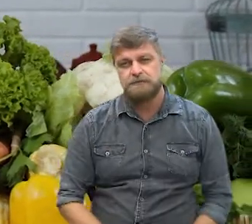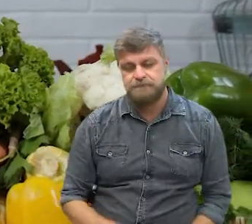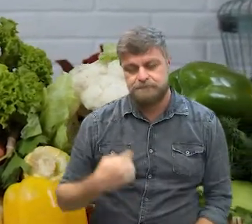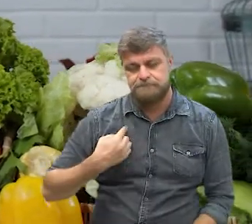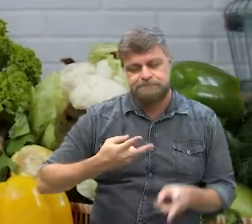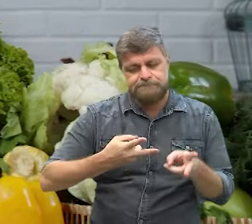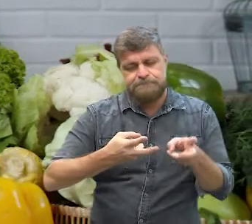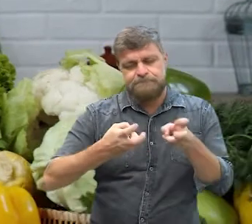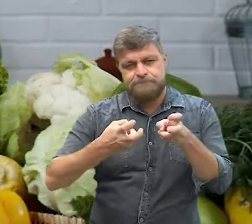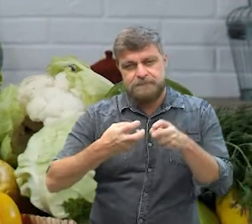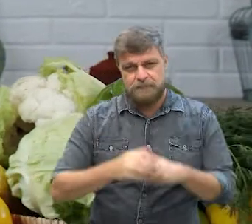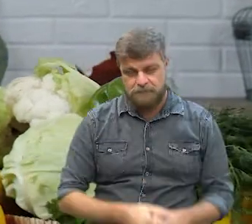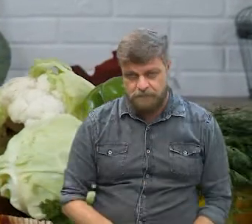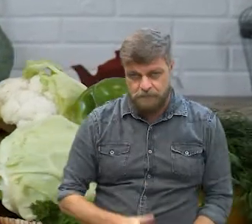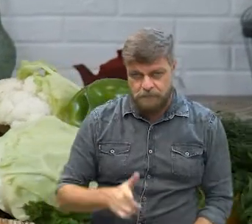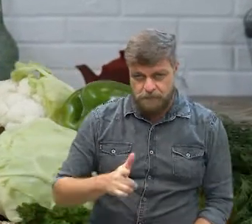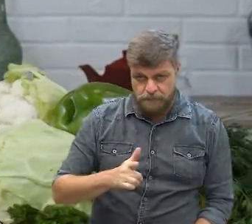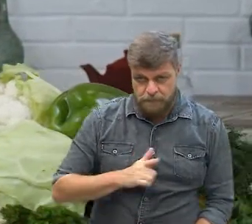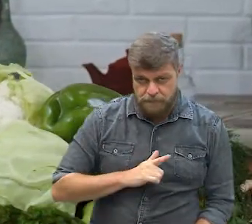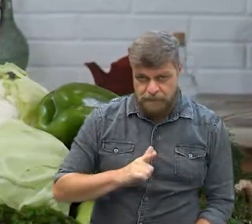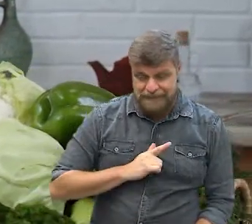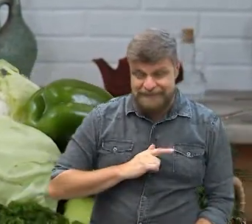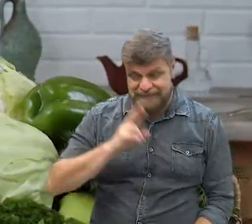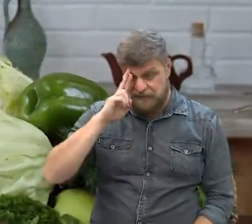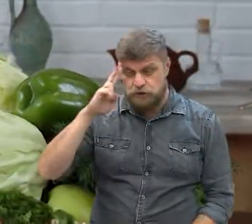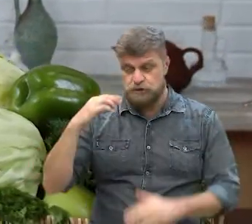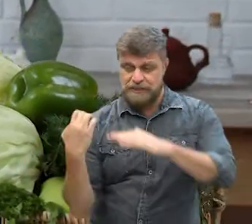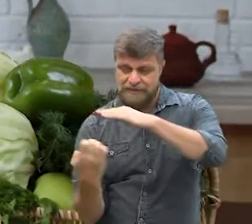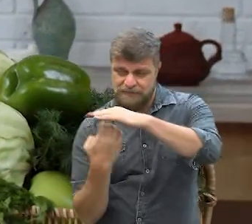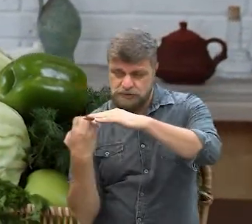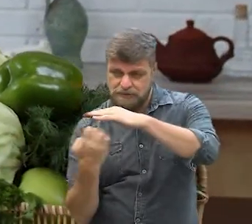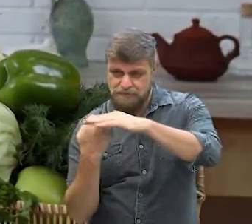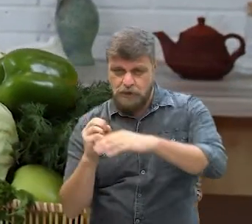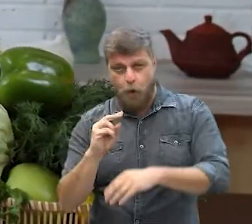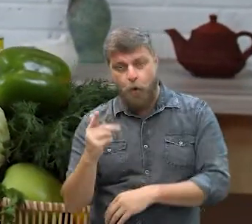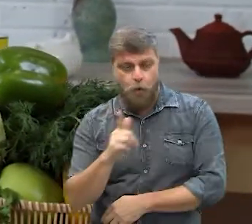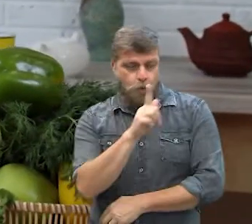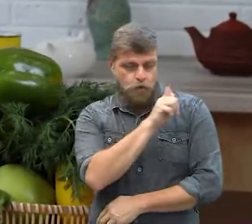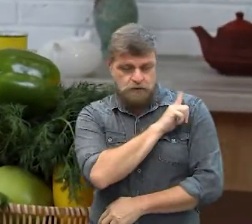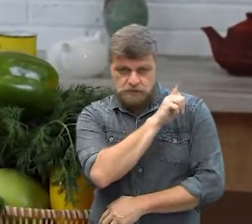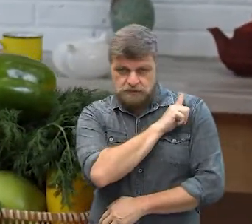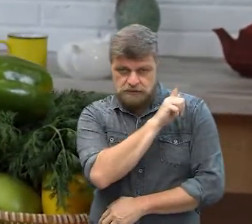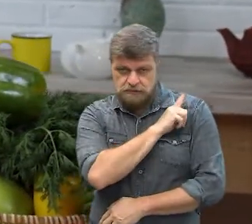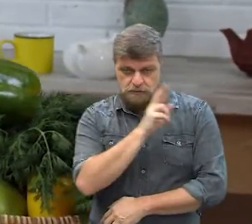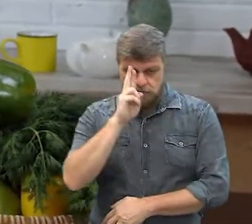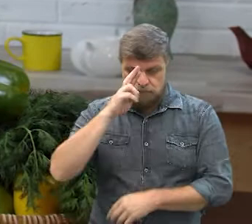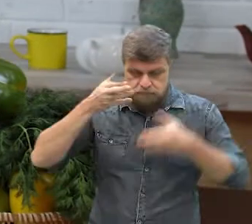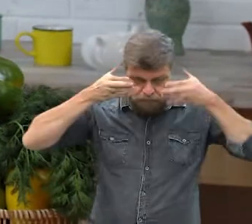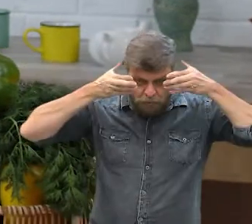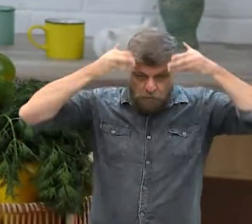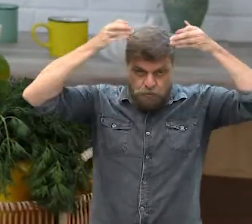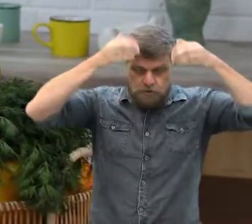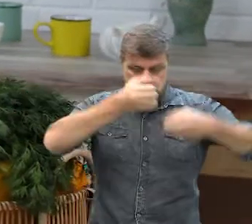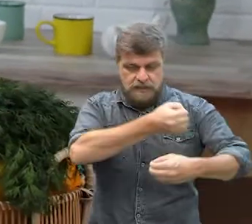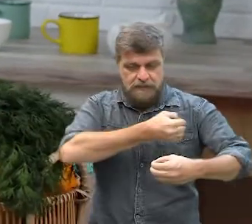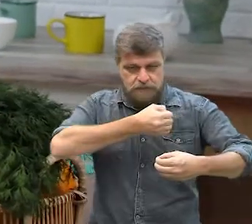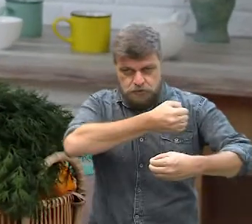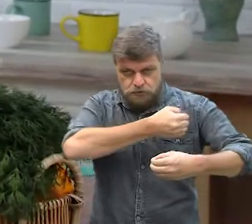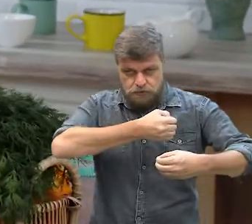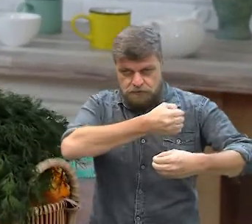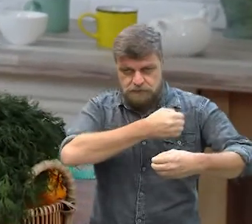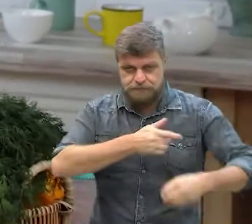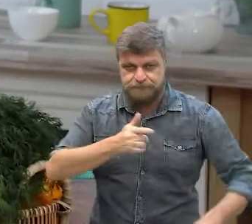gente percebe é que os próprios empresários ou seus gestores, chefes de cozinha, seus